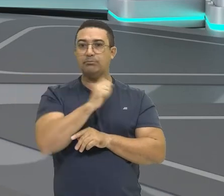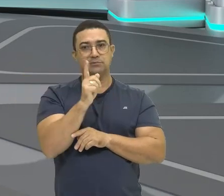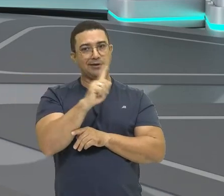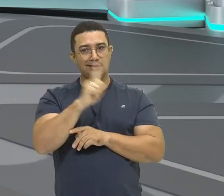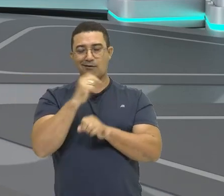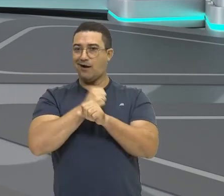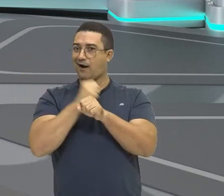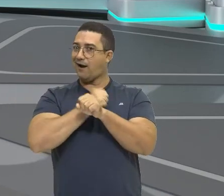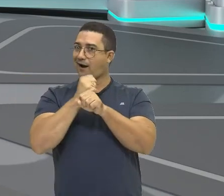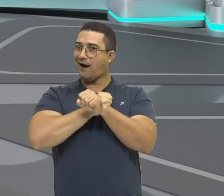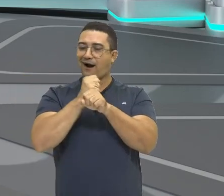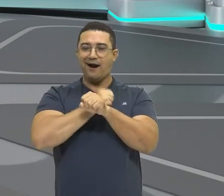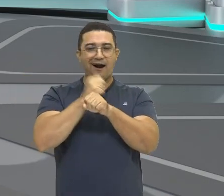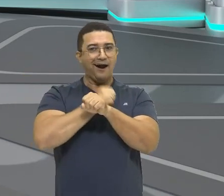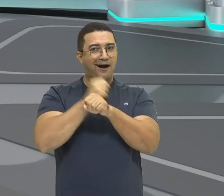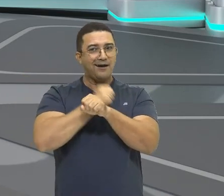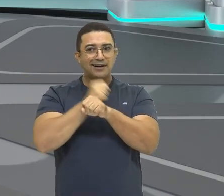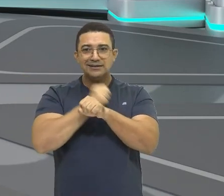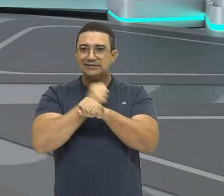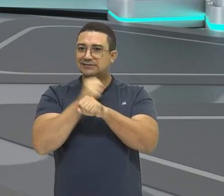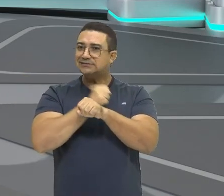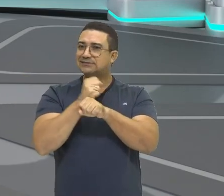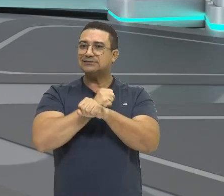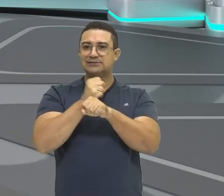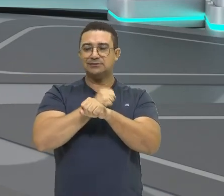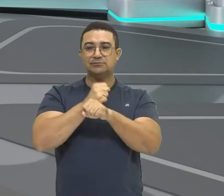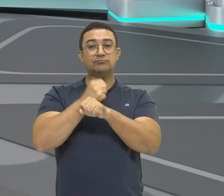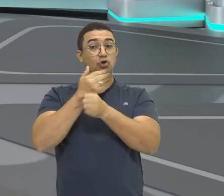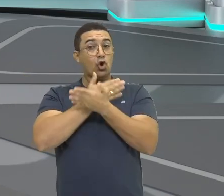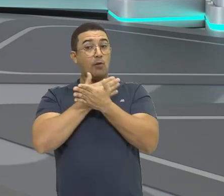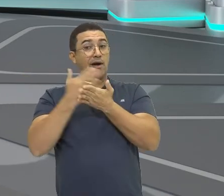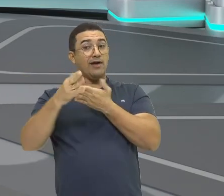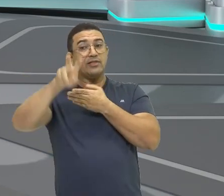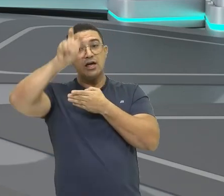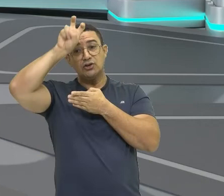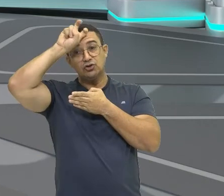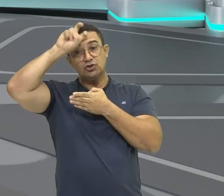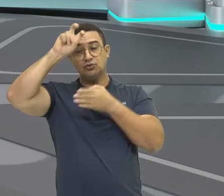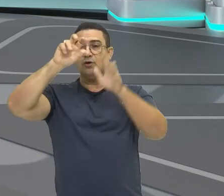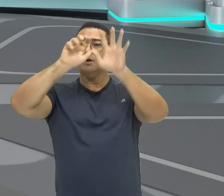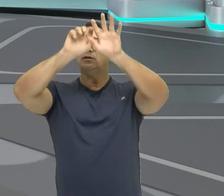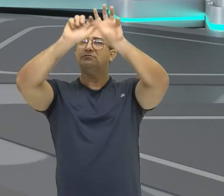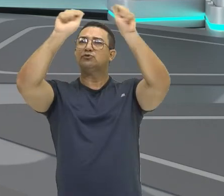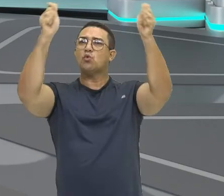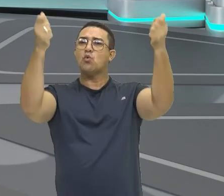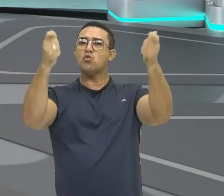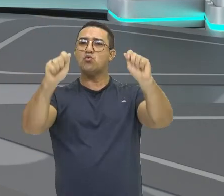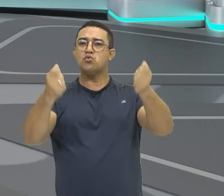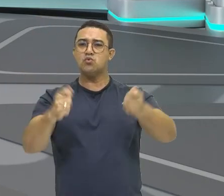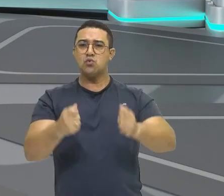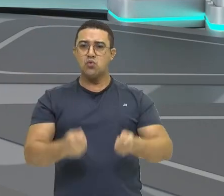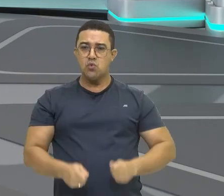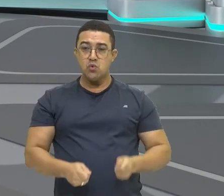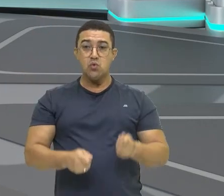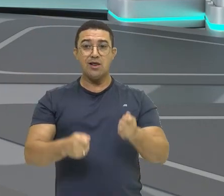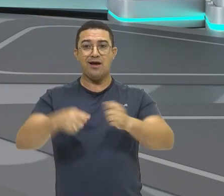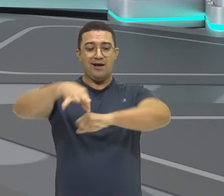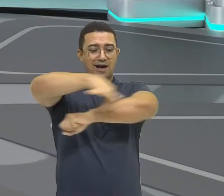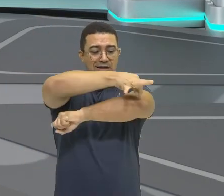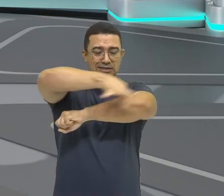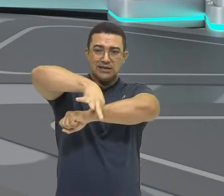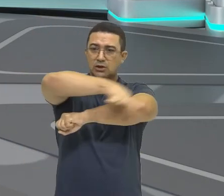né? E lá no Egito começa o quê? A questão das esculturas, a questão da